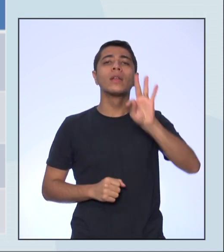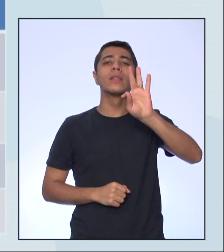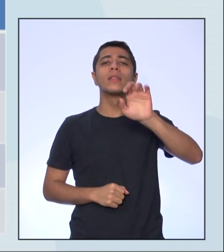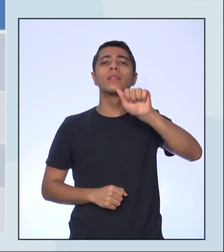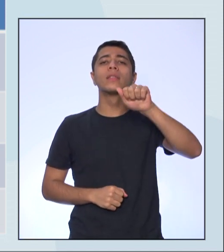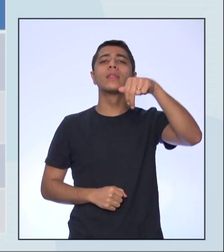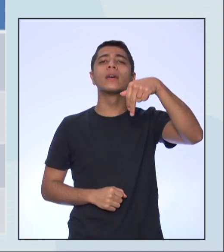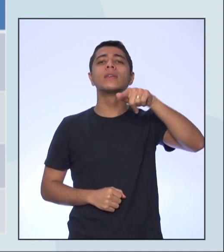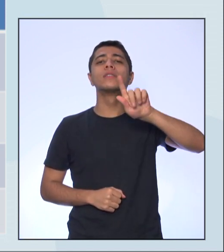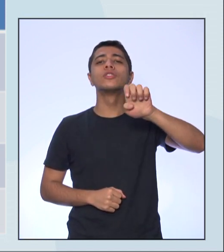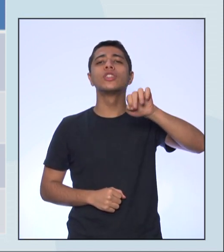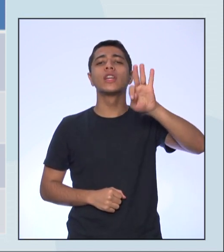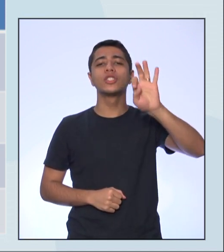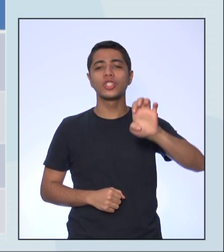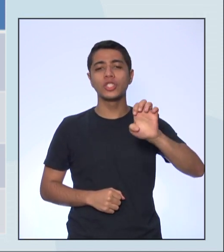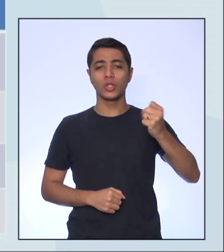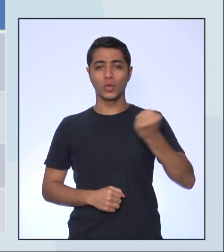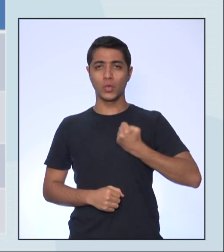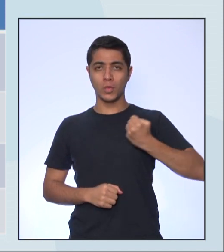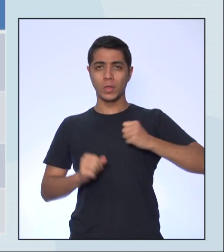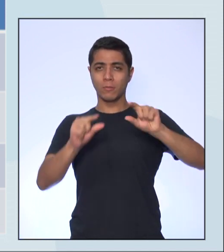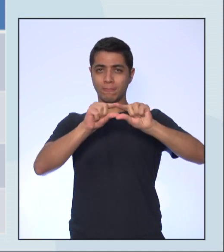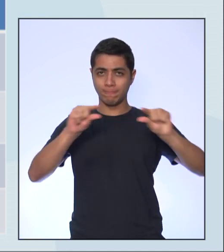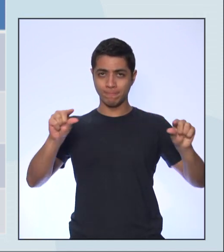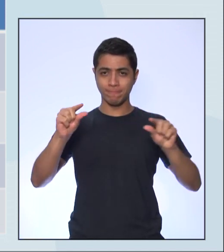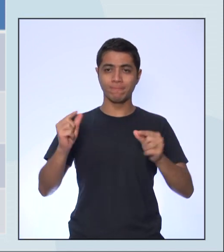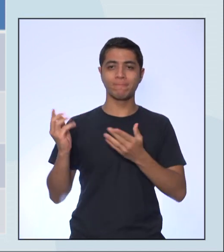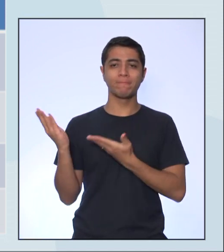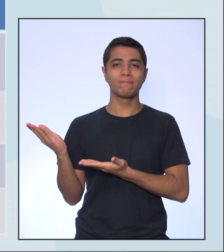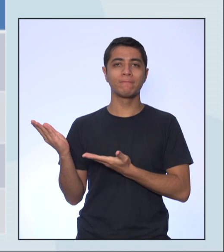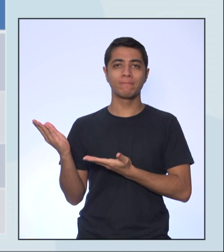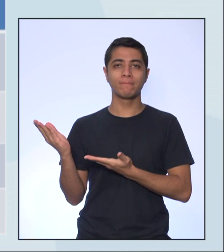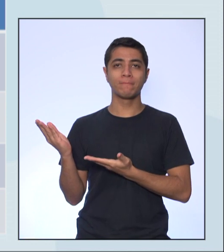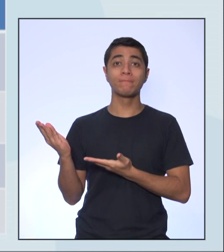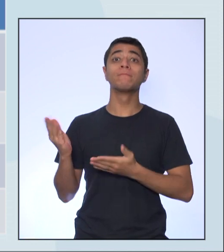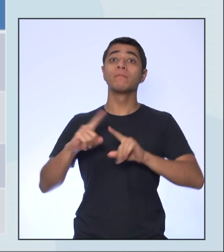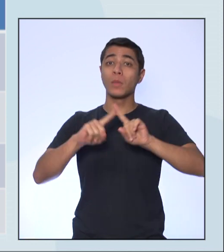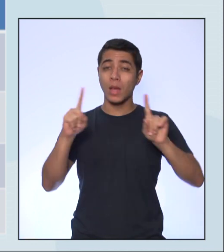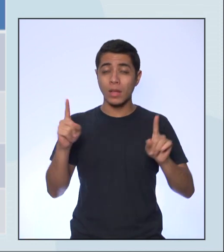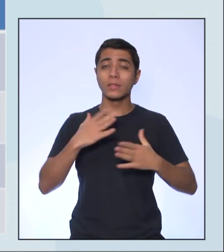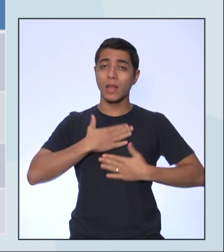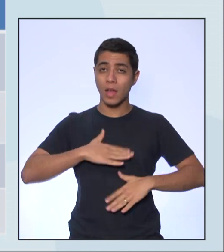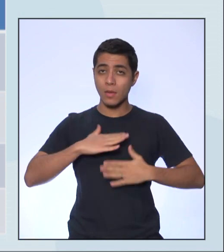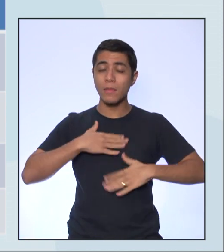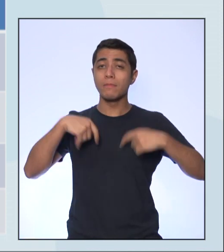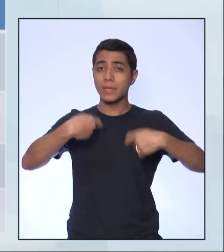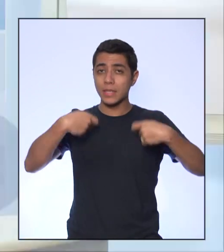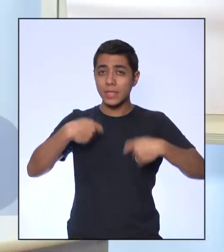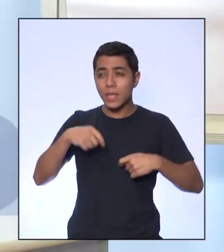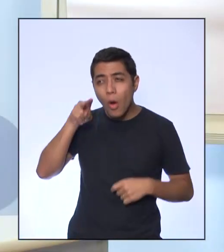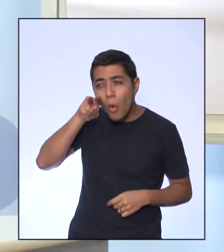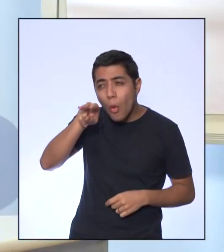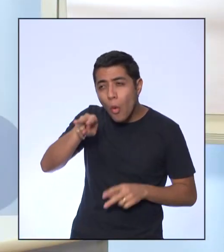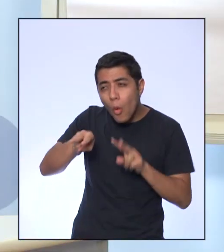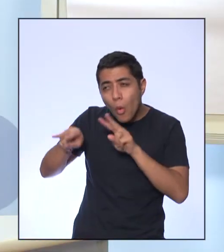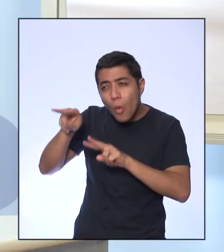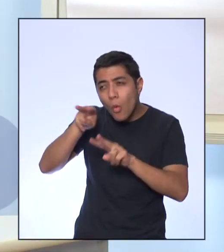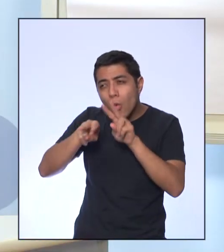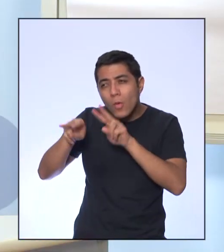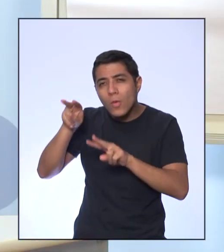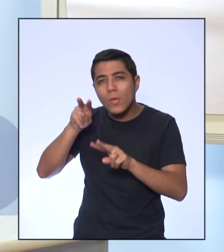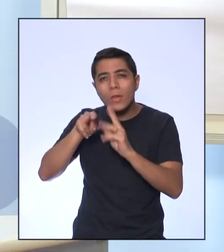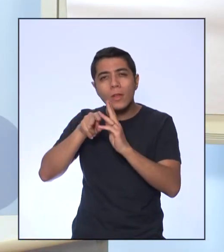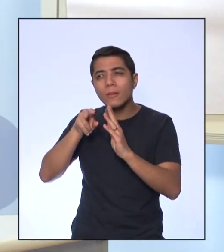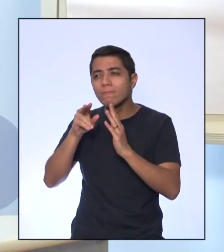para facilitar nós temos que entender olhar observar essa tabela vocês podem encontrar